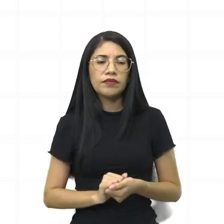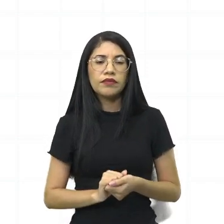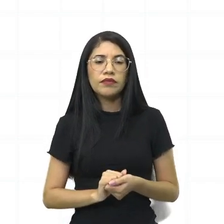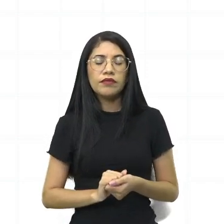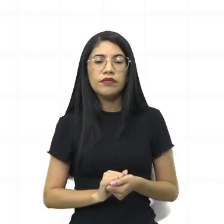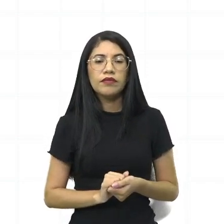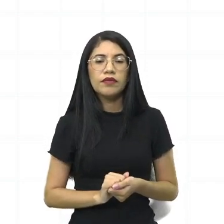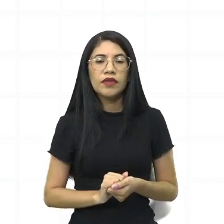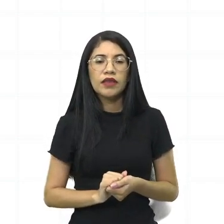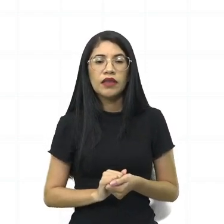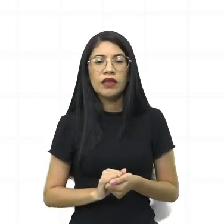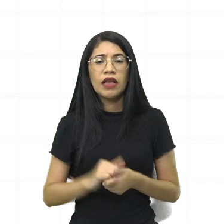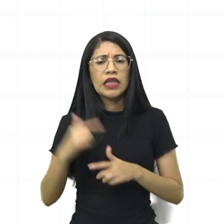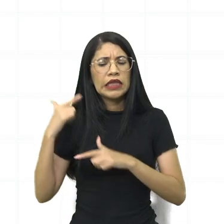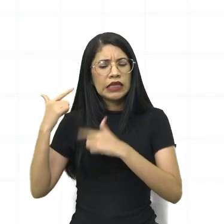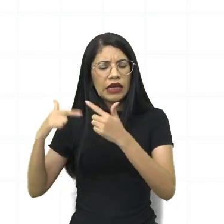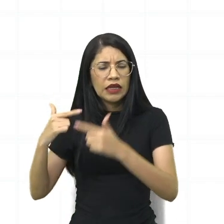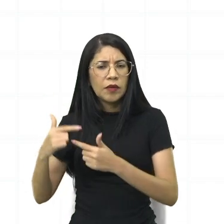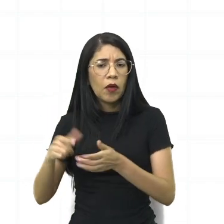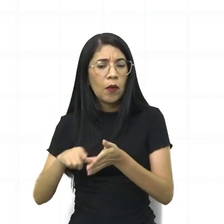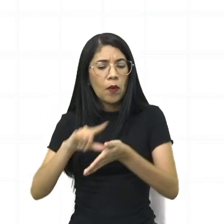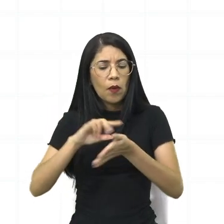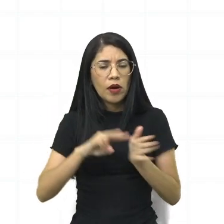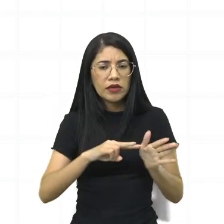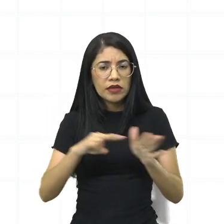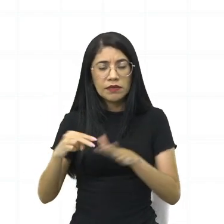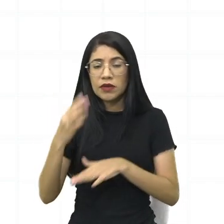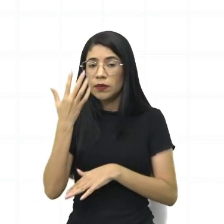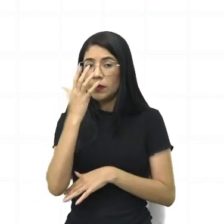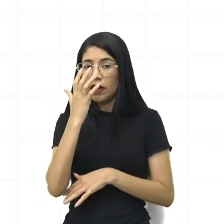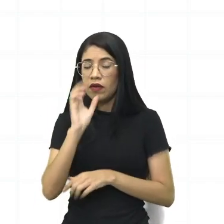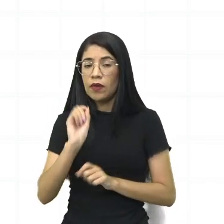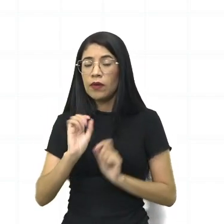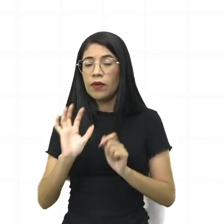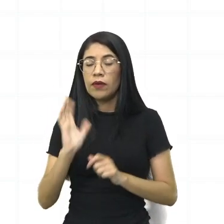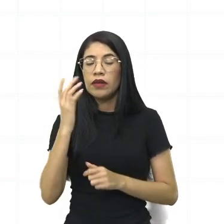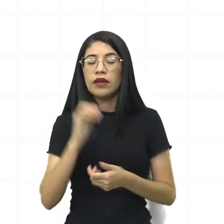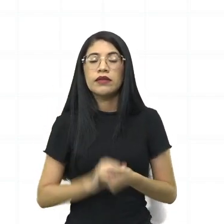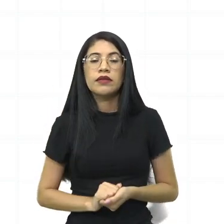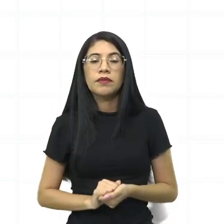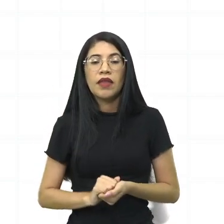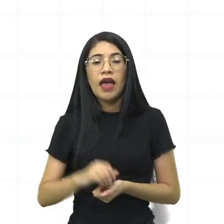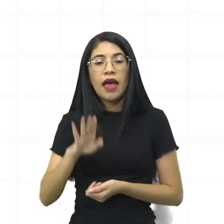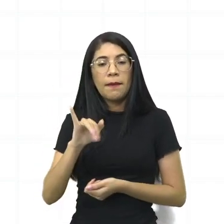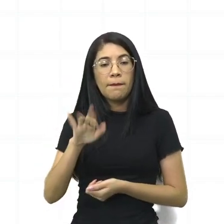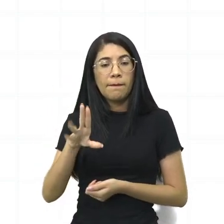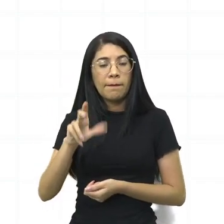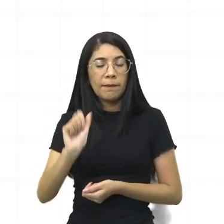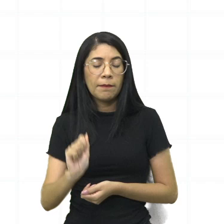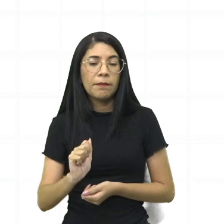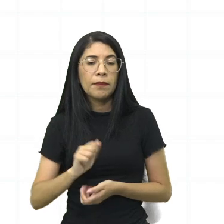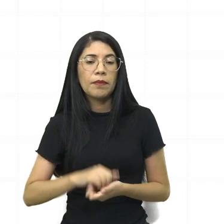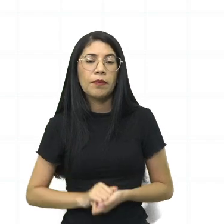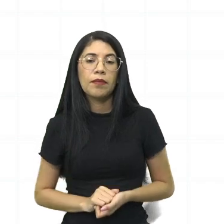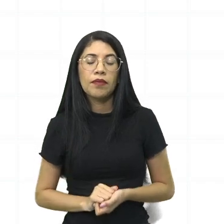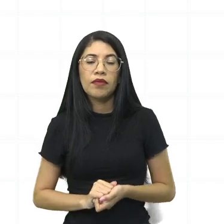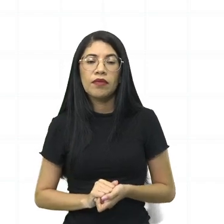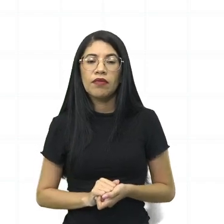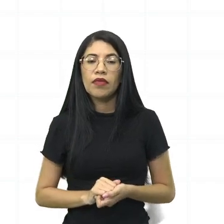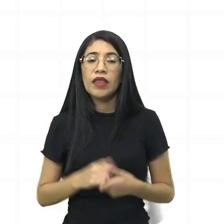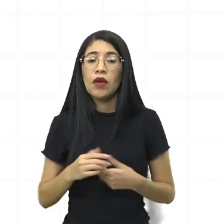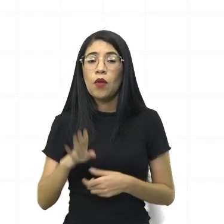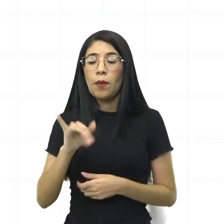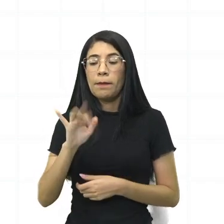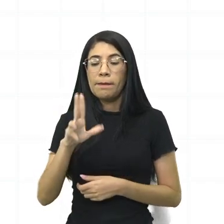tradicionalmente antecedendo a semana do carnaval, a banda independente Confraria do Armando Bica, tá? Então a